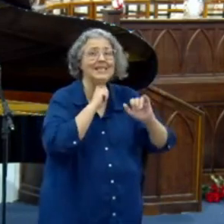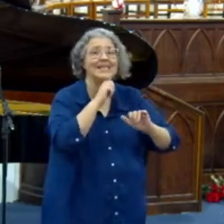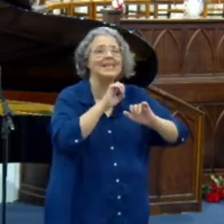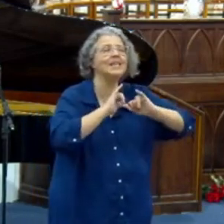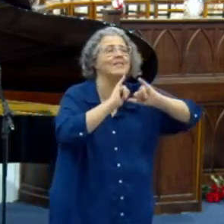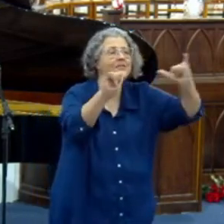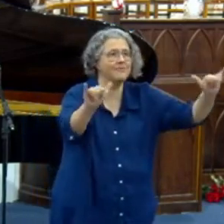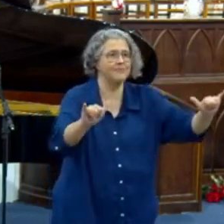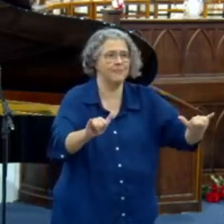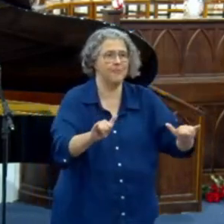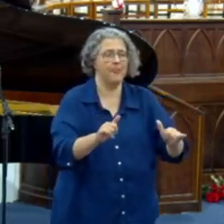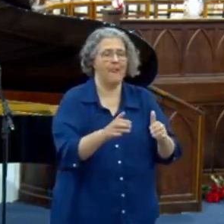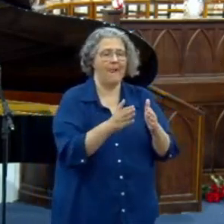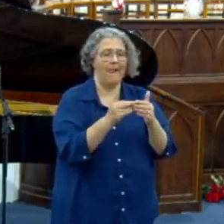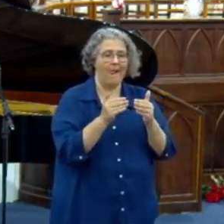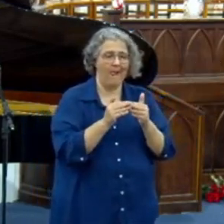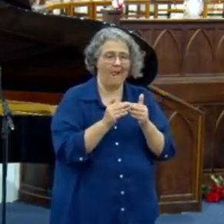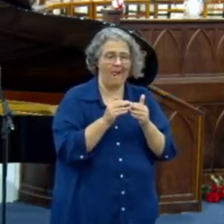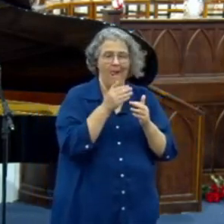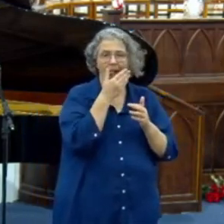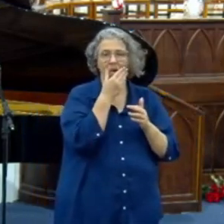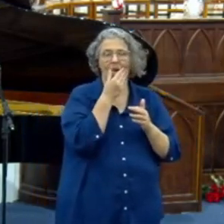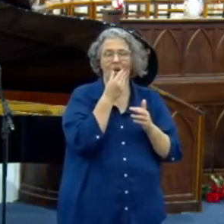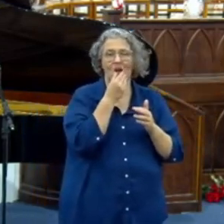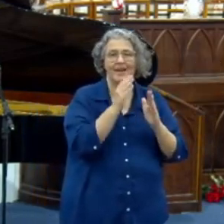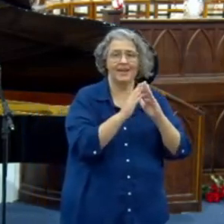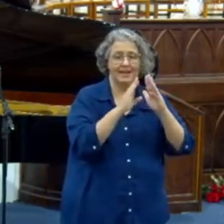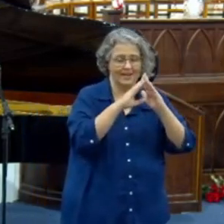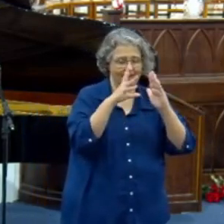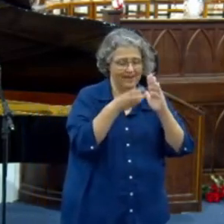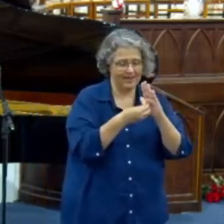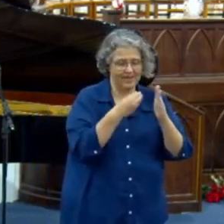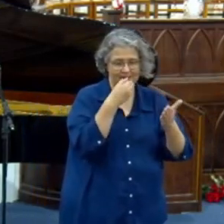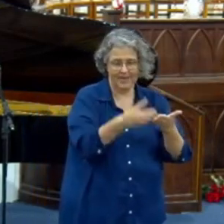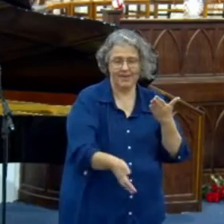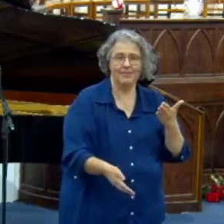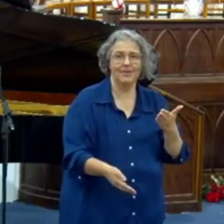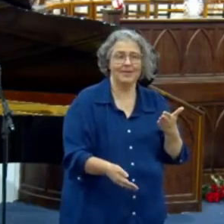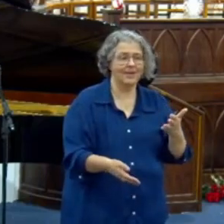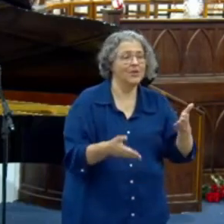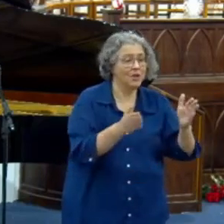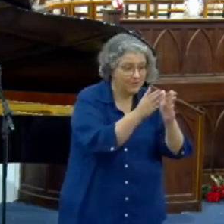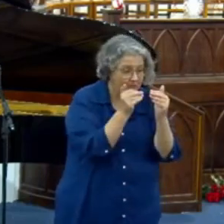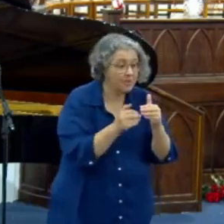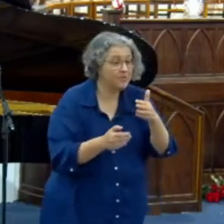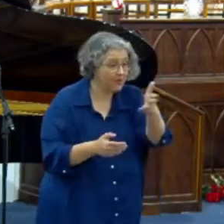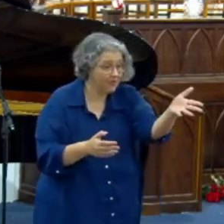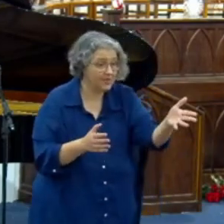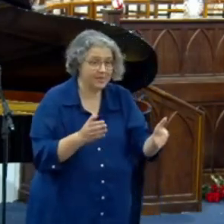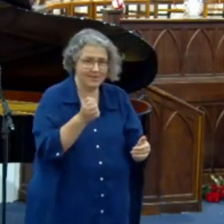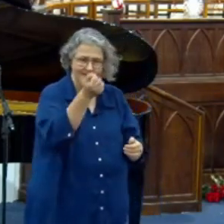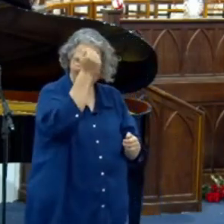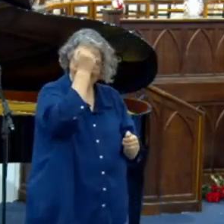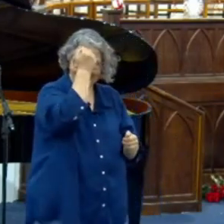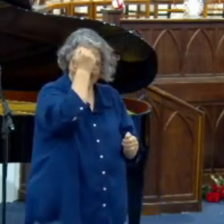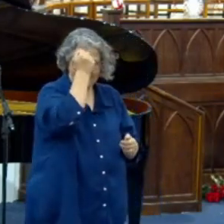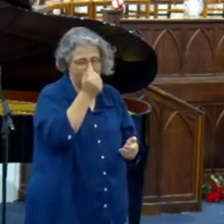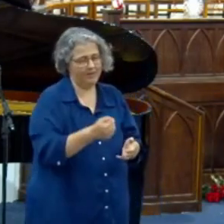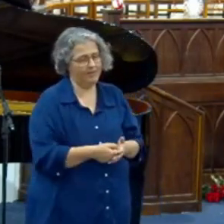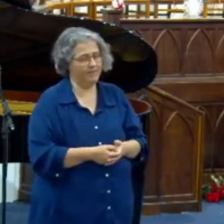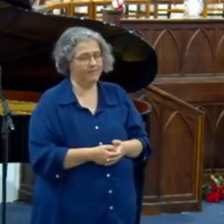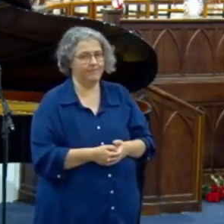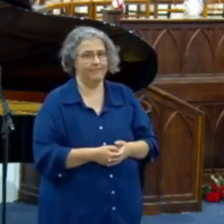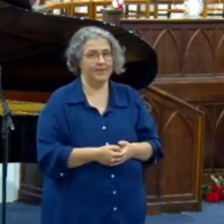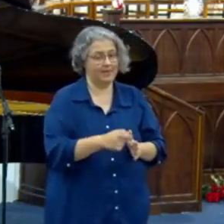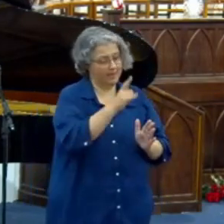evangeliza, rogamos a uma igreja que se perdeu a se arrepender. Essa é a